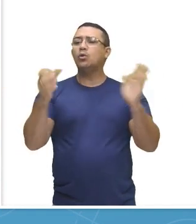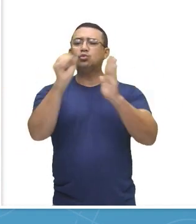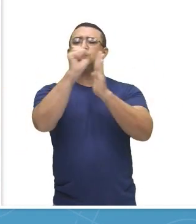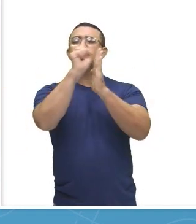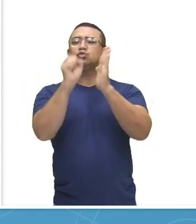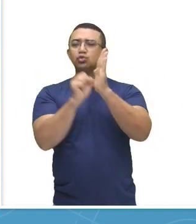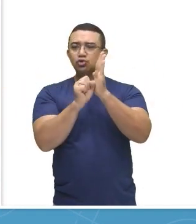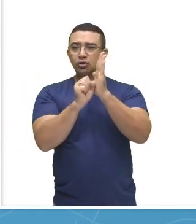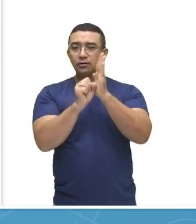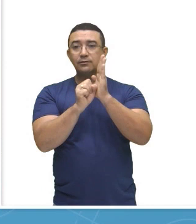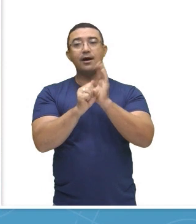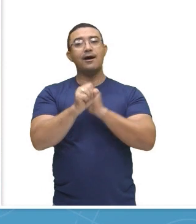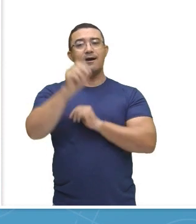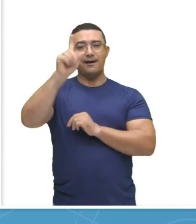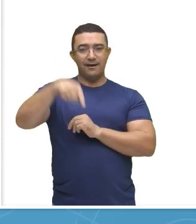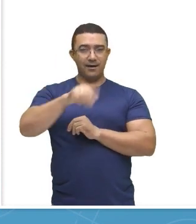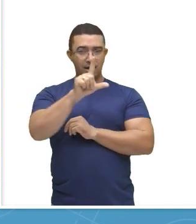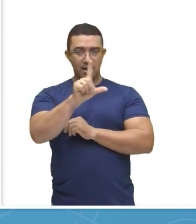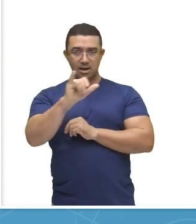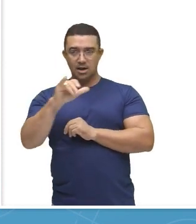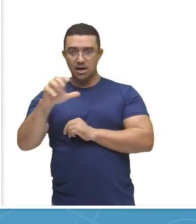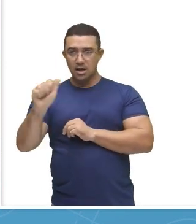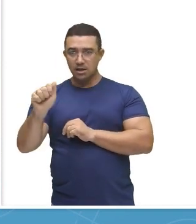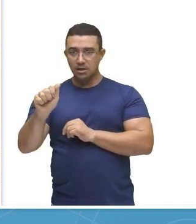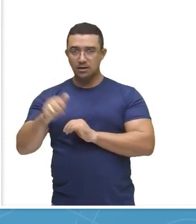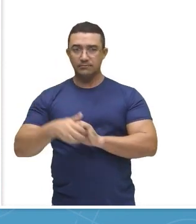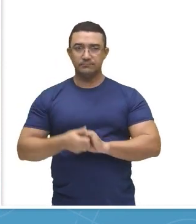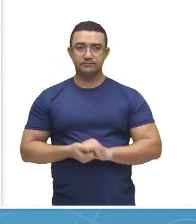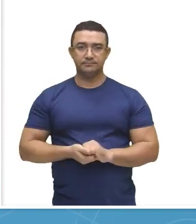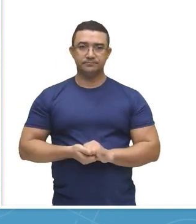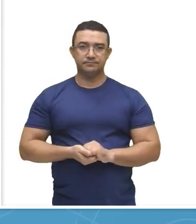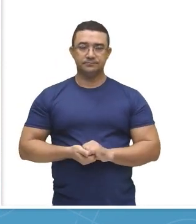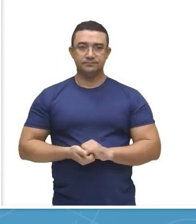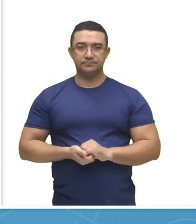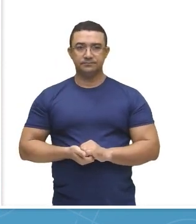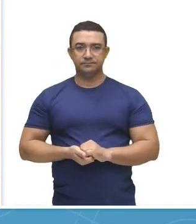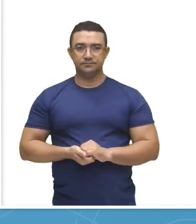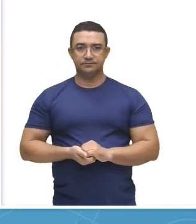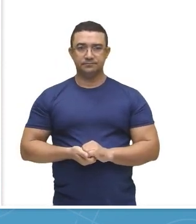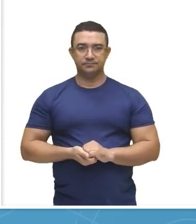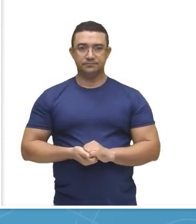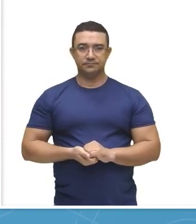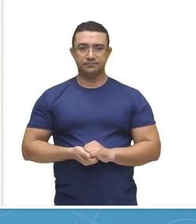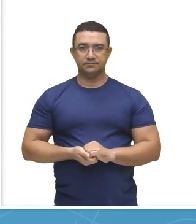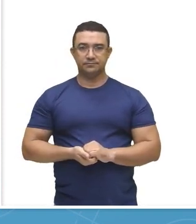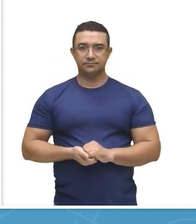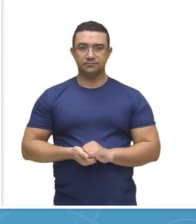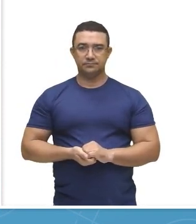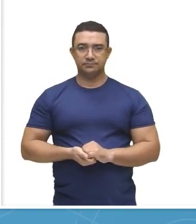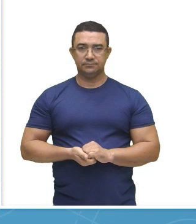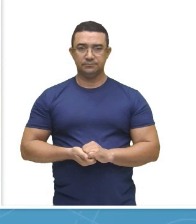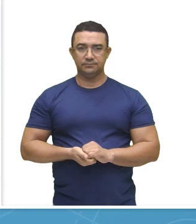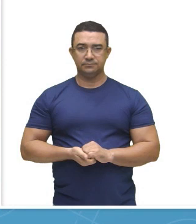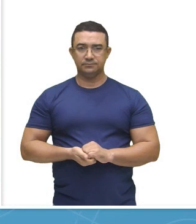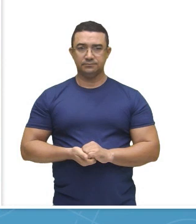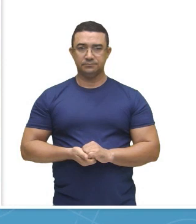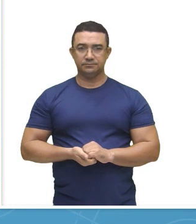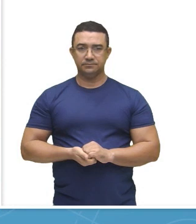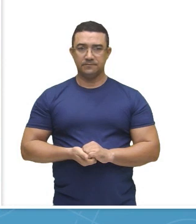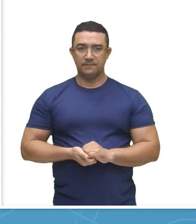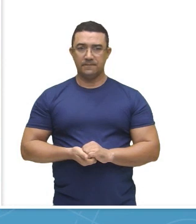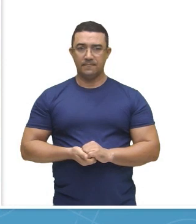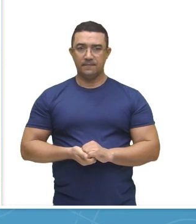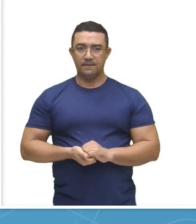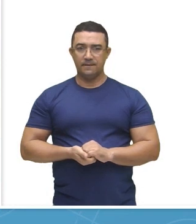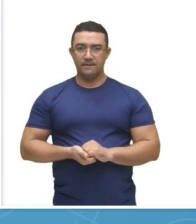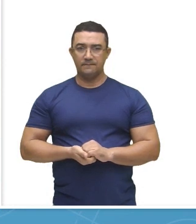É o meu subject. Aqui eu tenho to be verb. O going